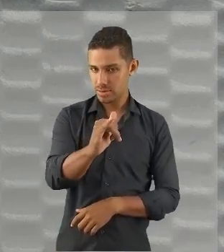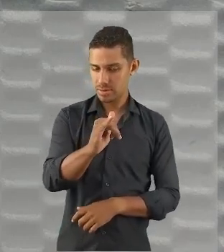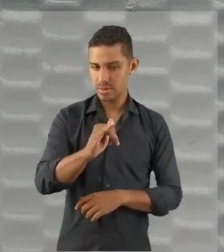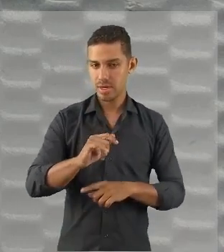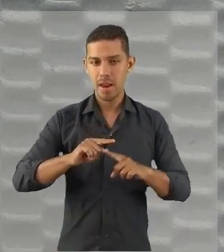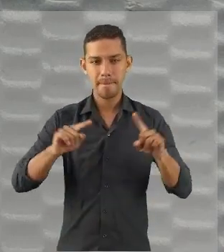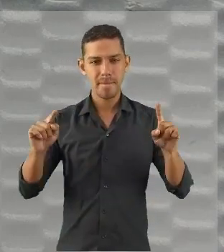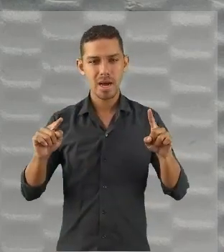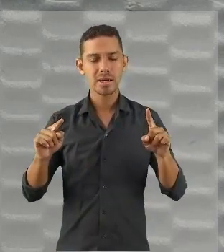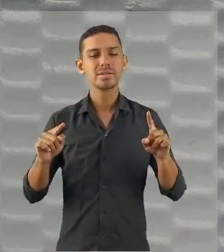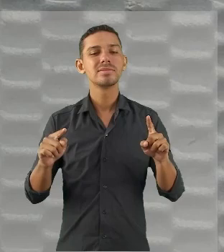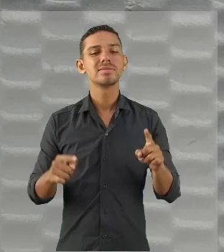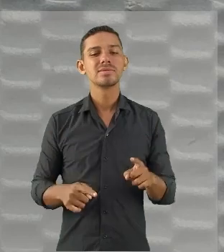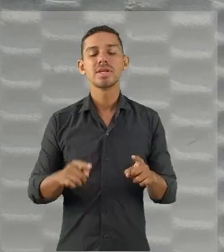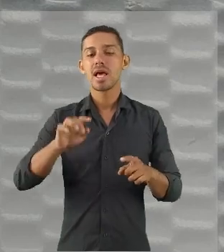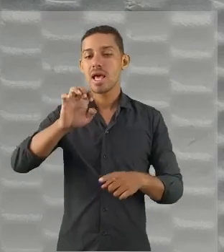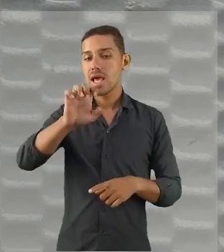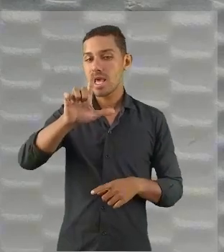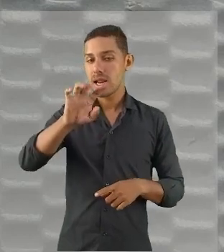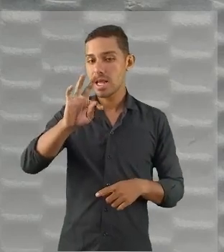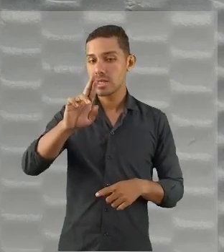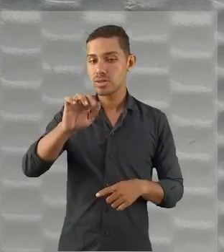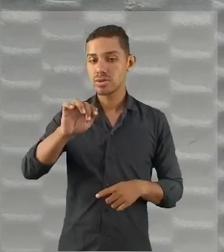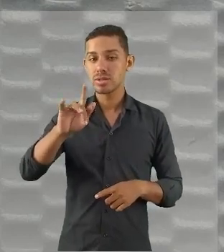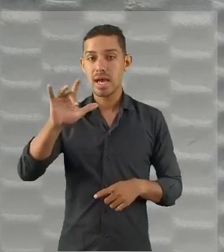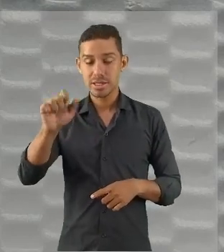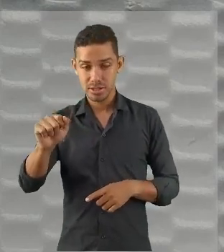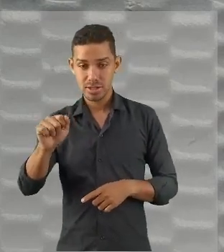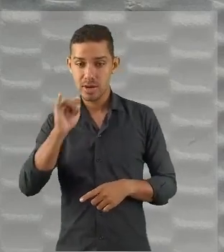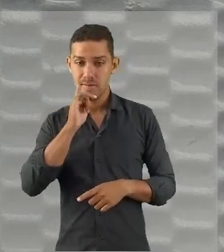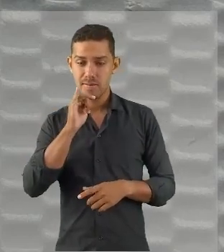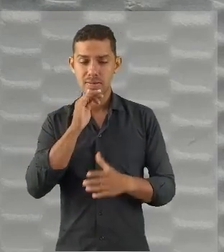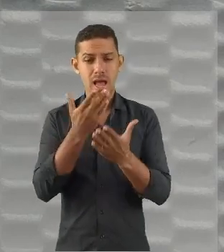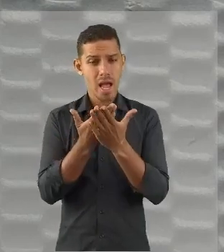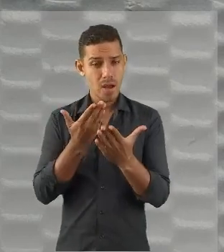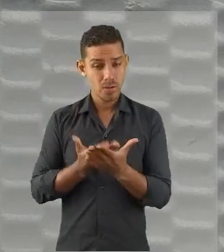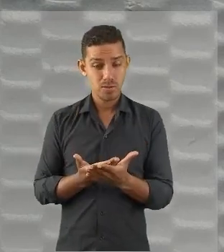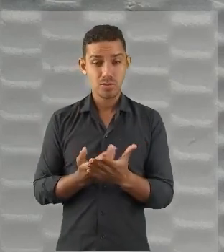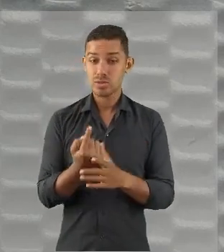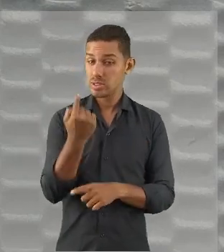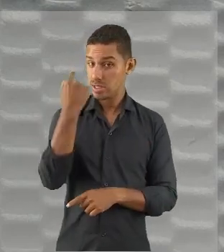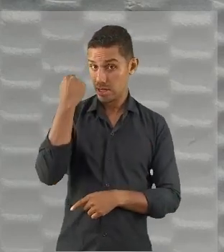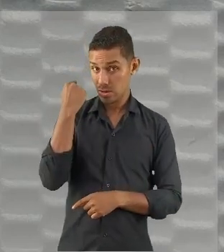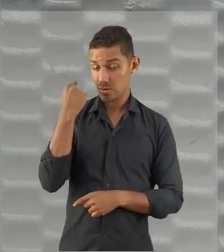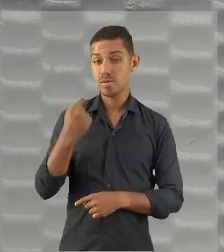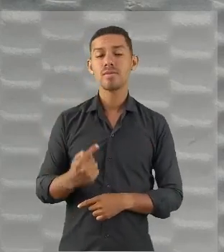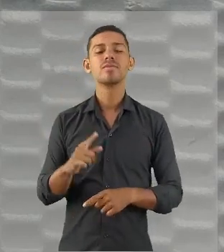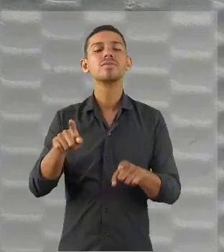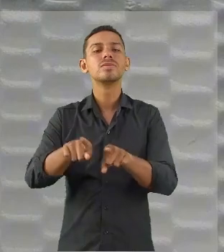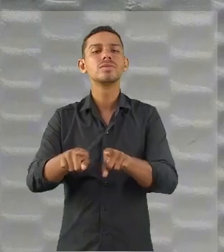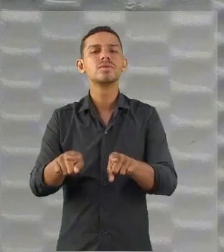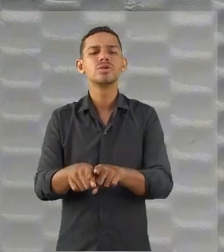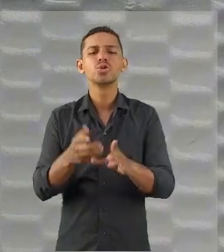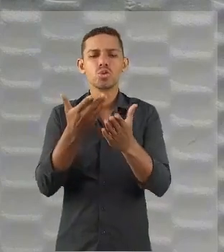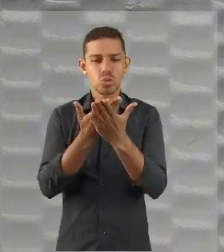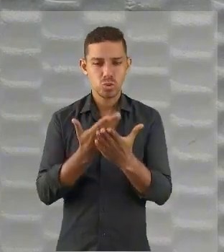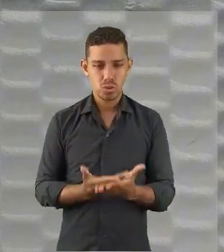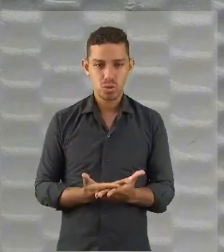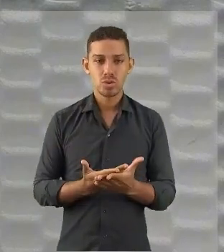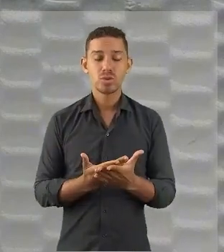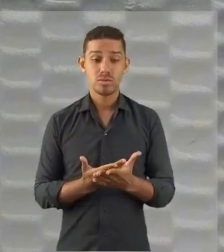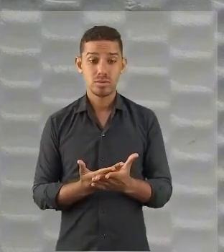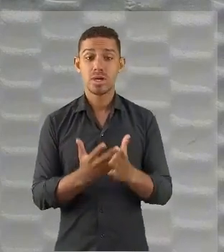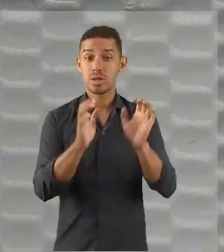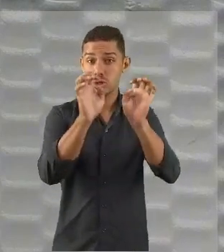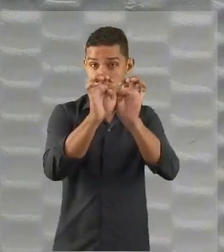Mais precisamente, eletrostática. Na aula anterior, o que a gente fez na aula anterior? A gente estudou sobre a